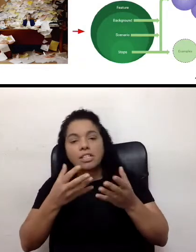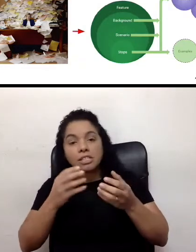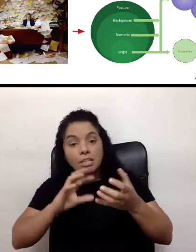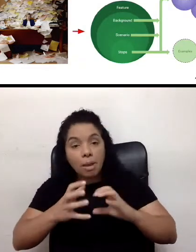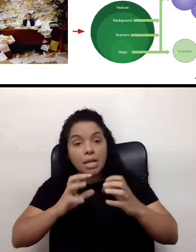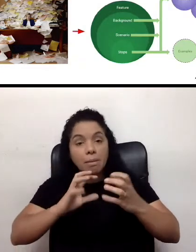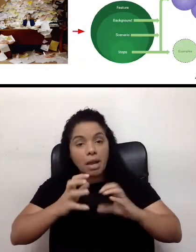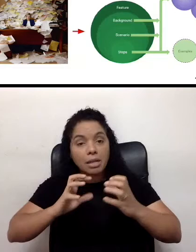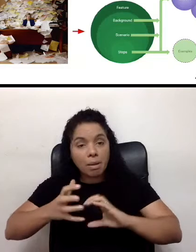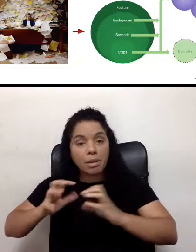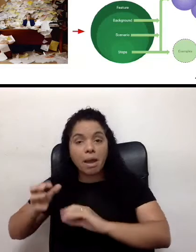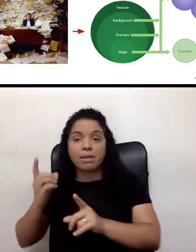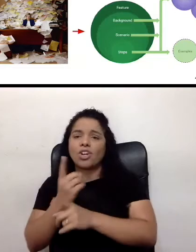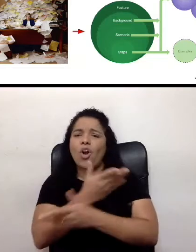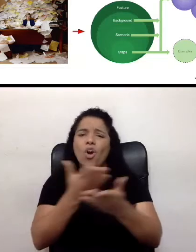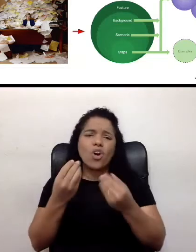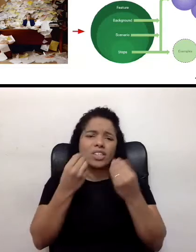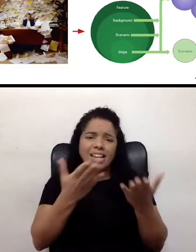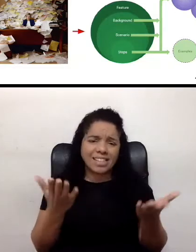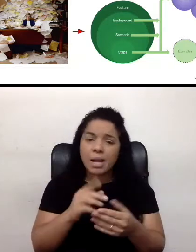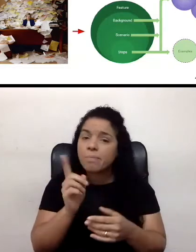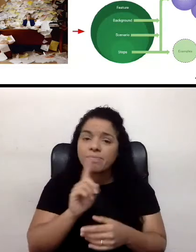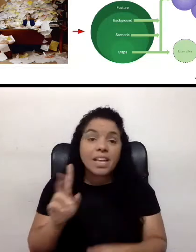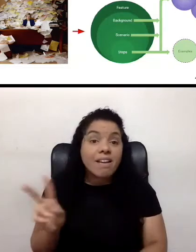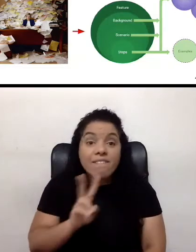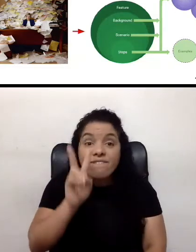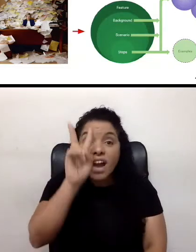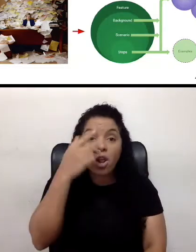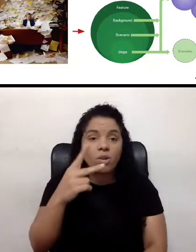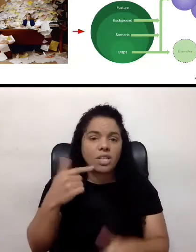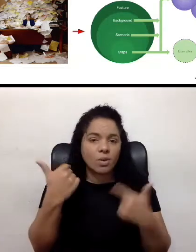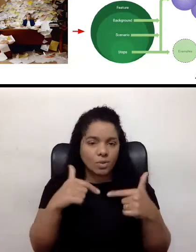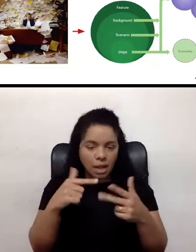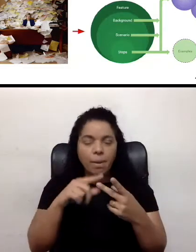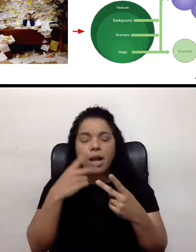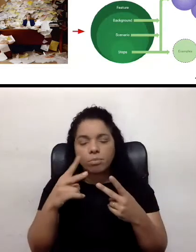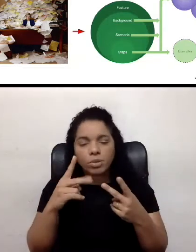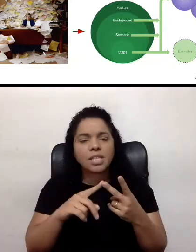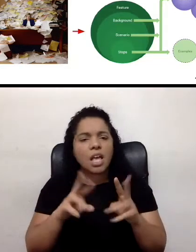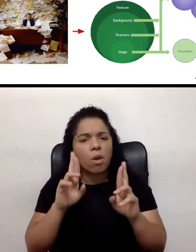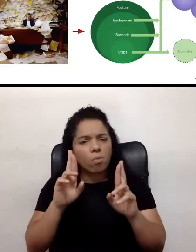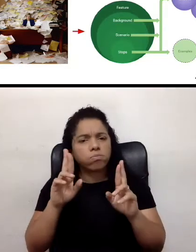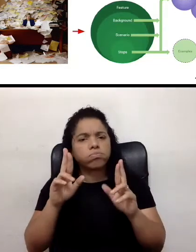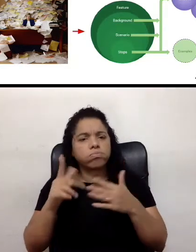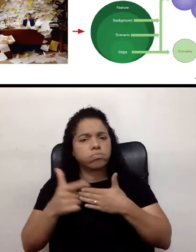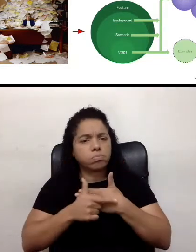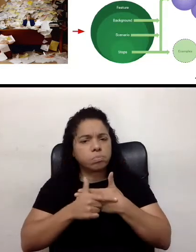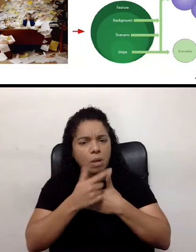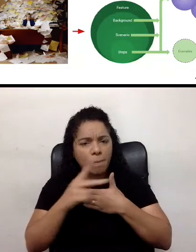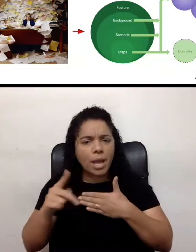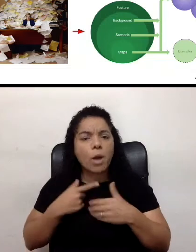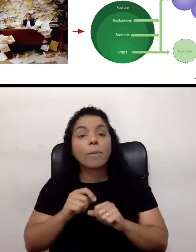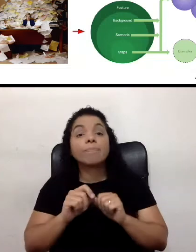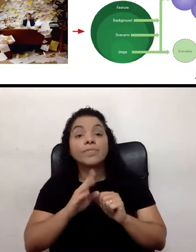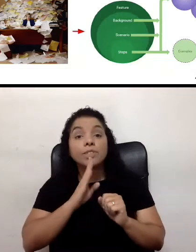bug. A ideia é trazer valor para o seu trabalho, para o seu papel. Você mostrar que o seu conhecimento